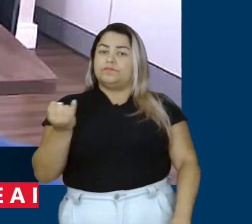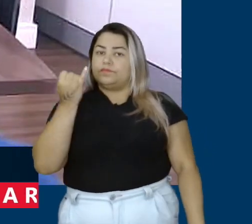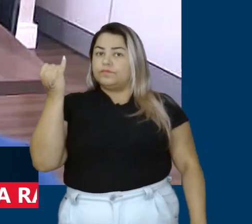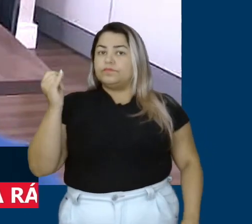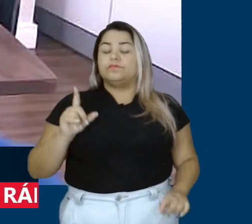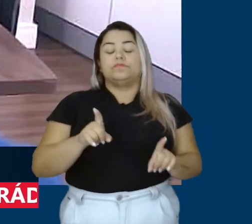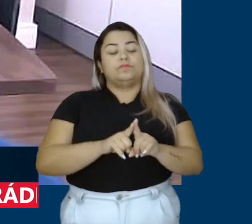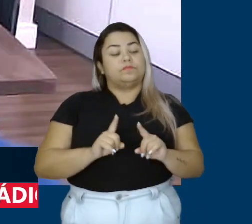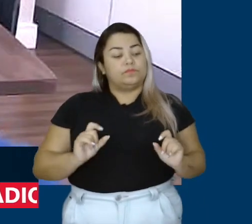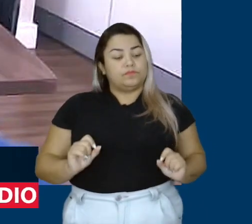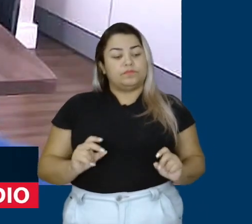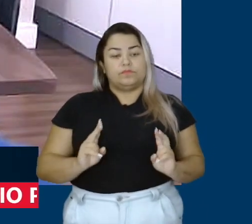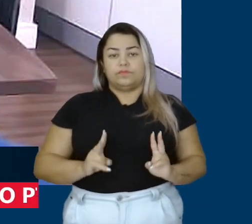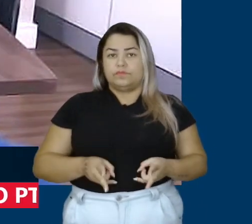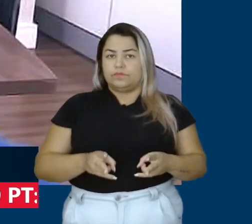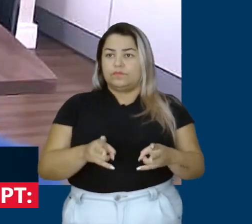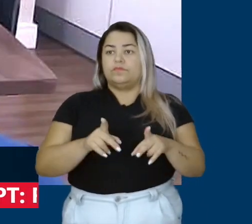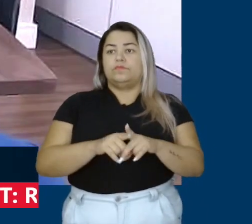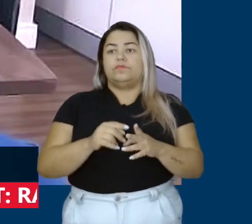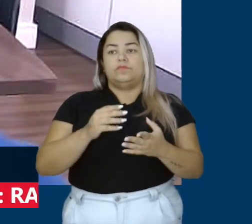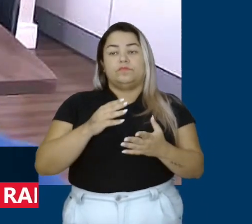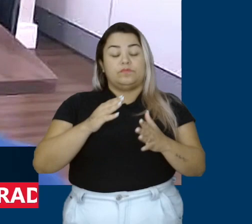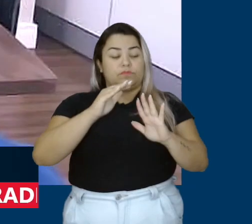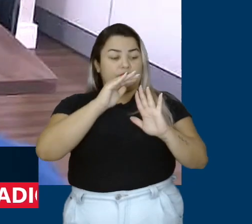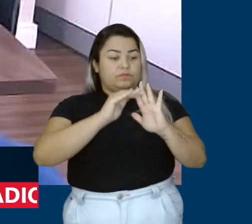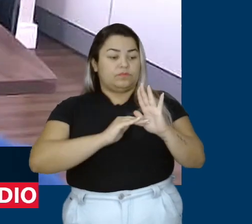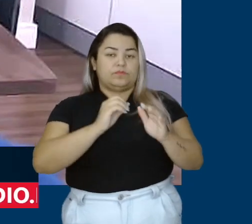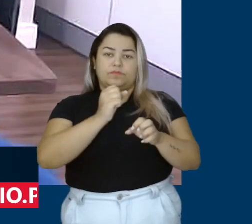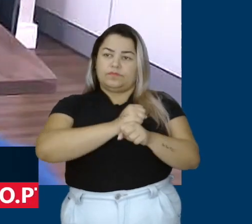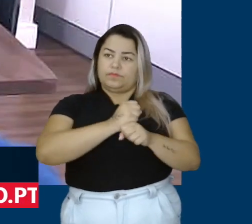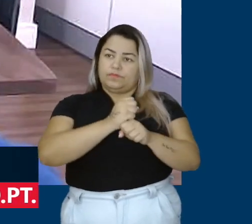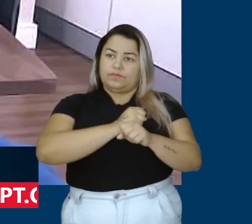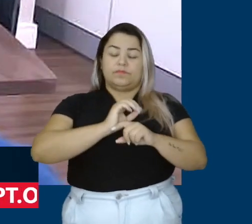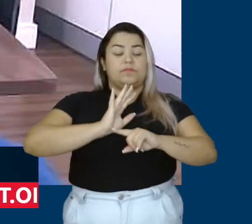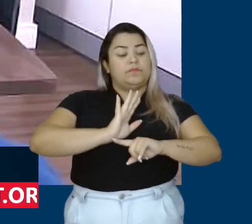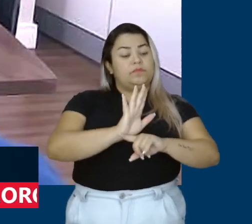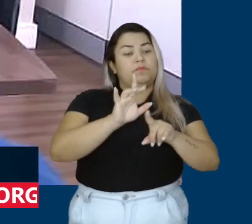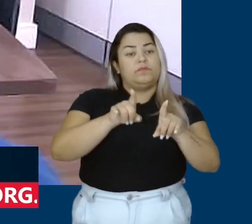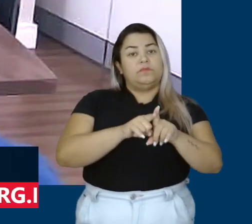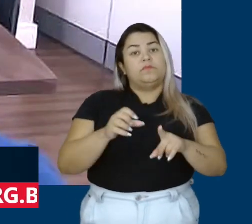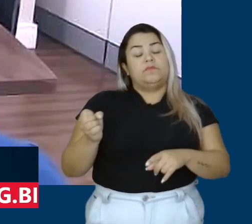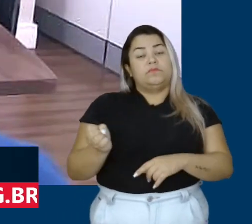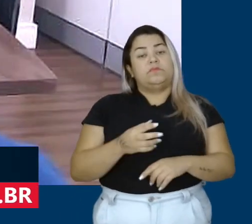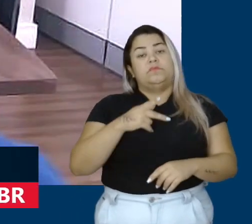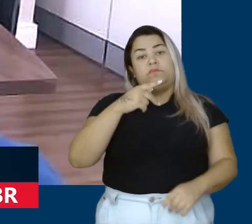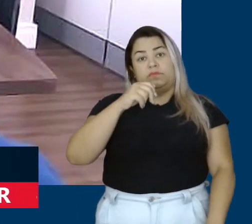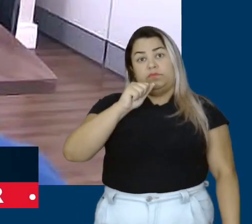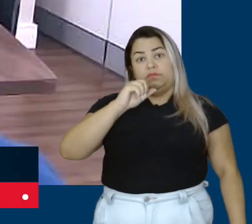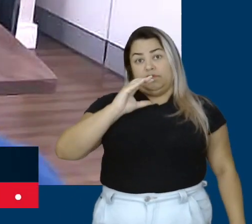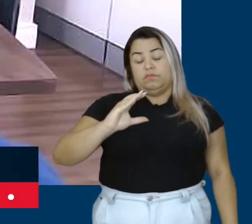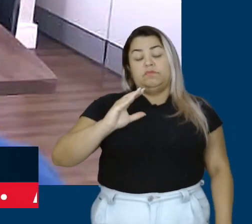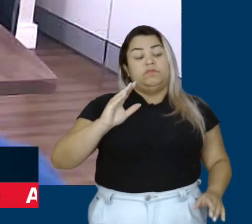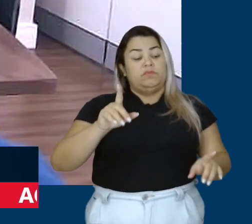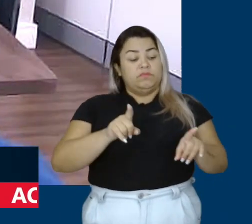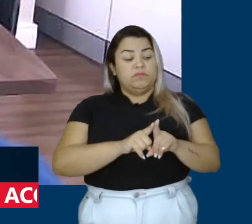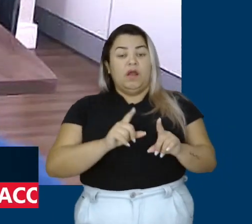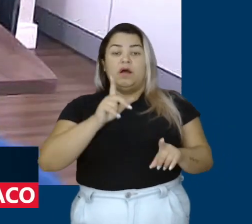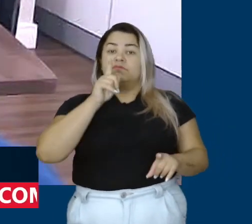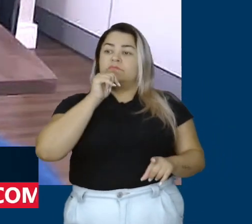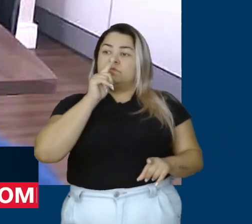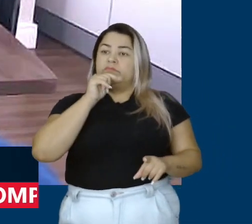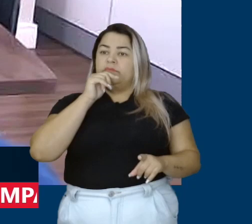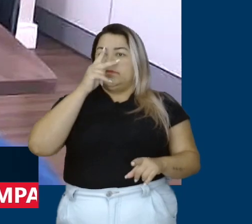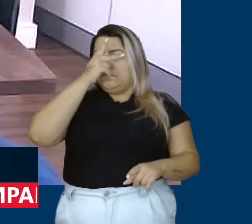consistente do programa nesse ano, já contribuindo aí com o novo PAC nesse eixo de água para quem